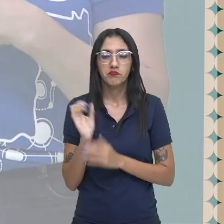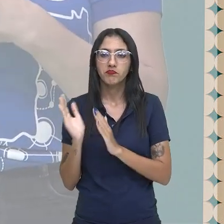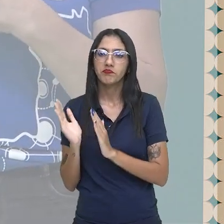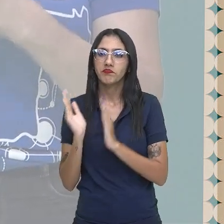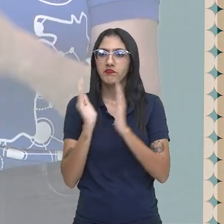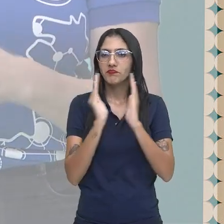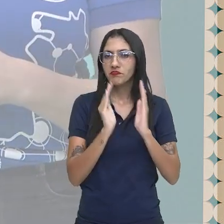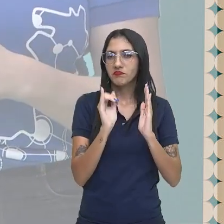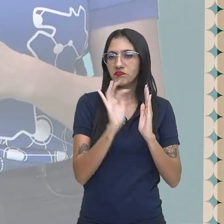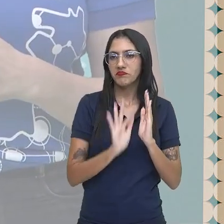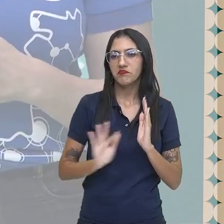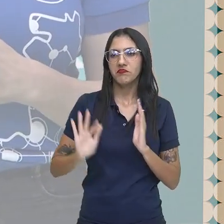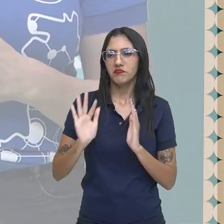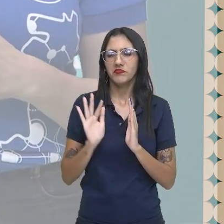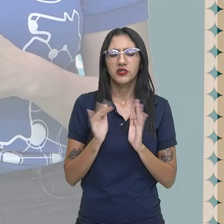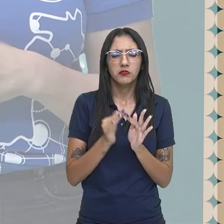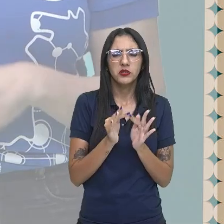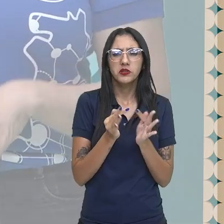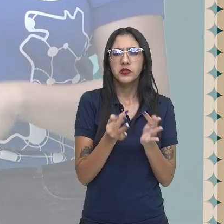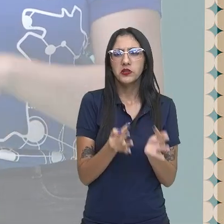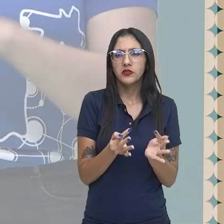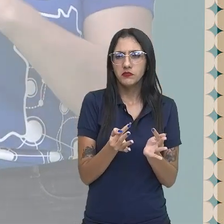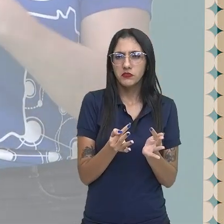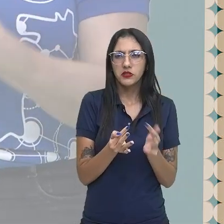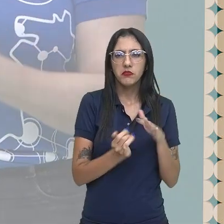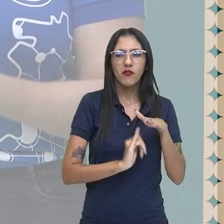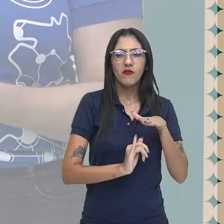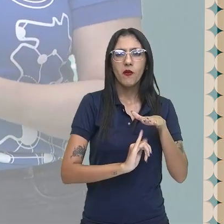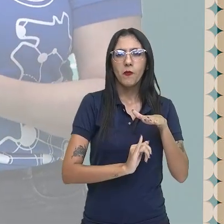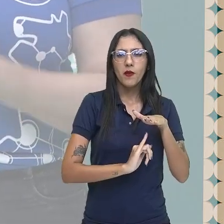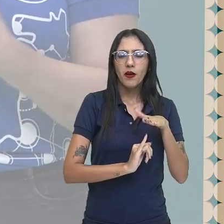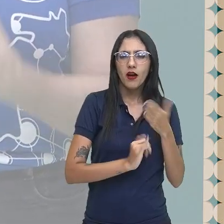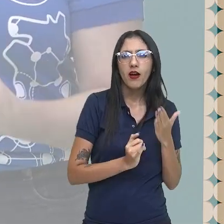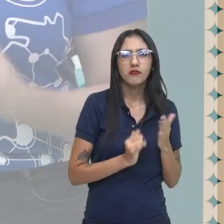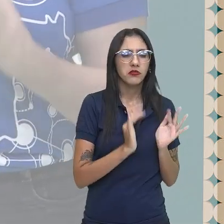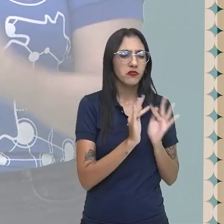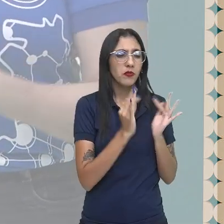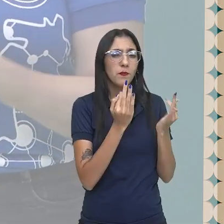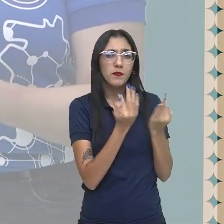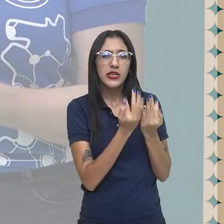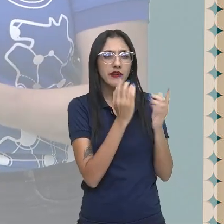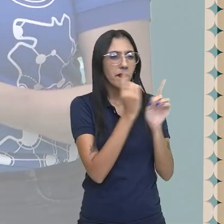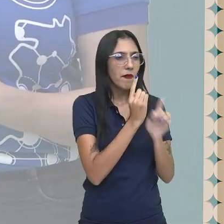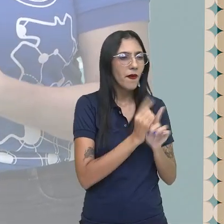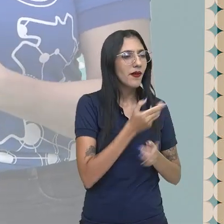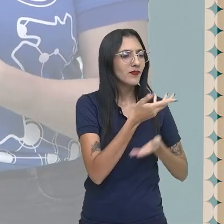um lugar mais informal, né, lá com minha família, eu encontro